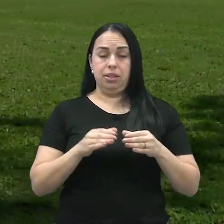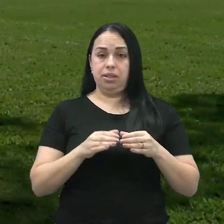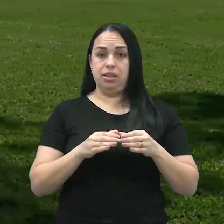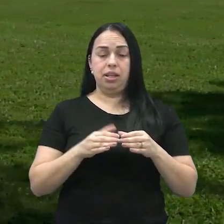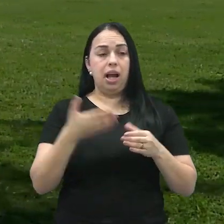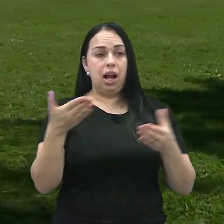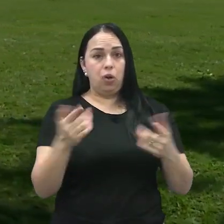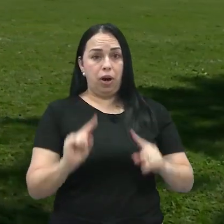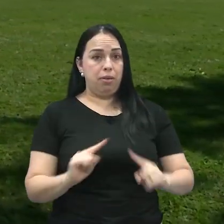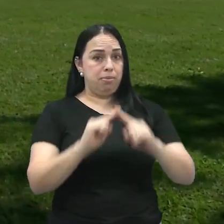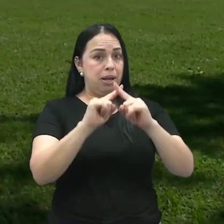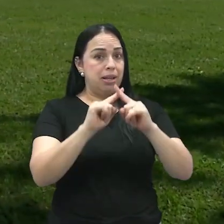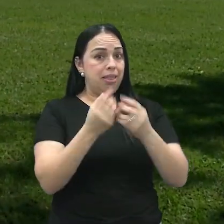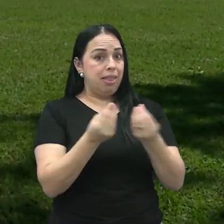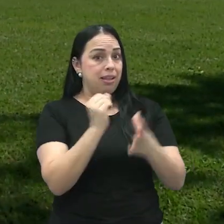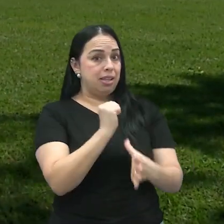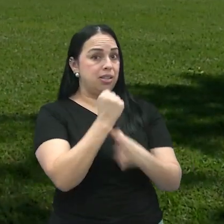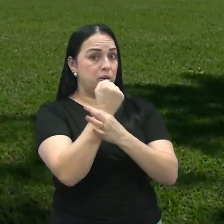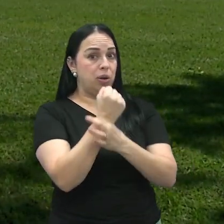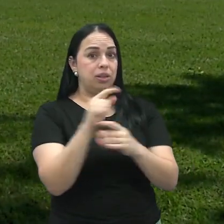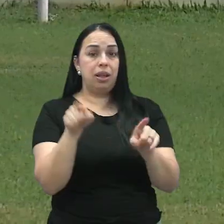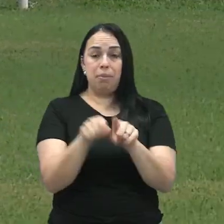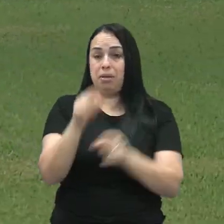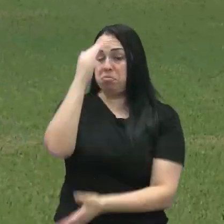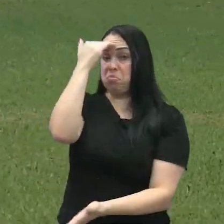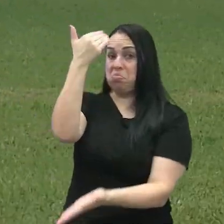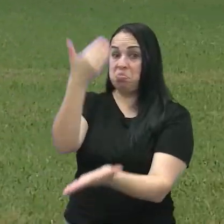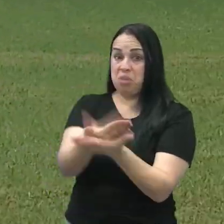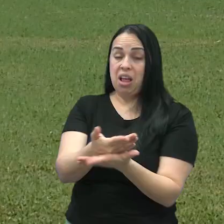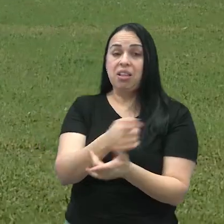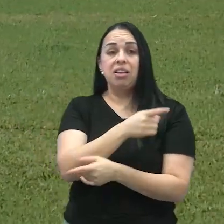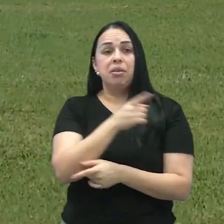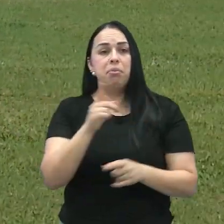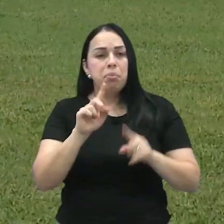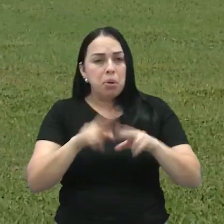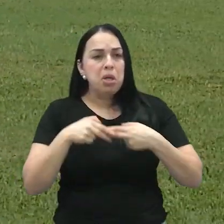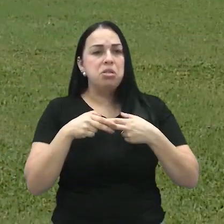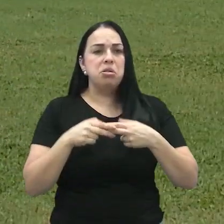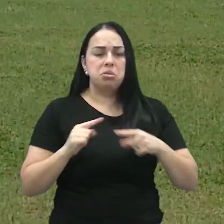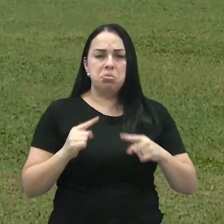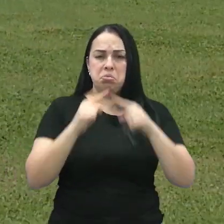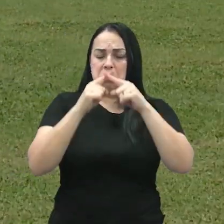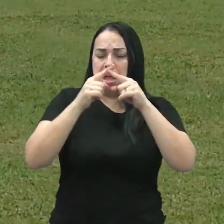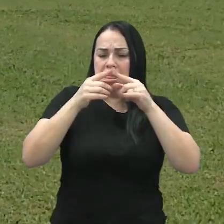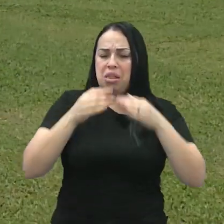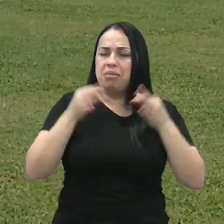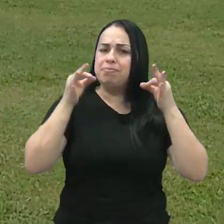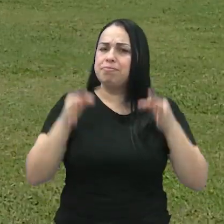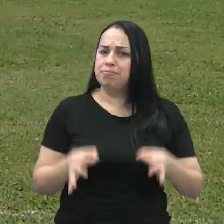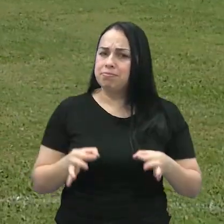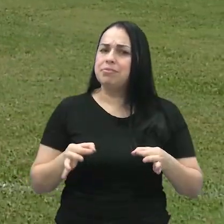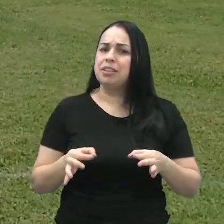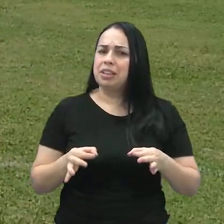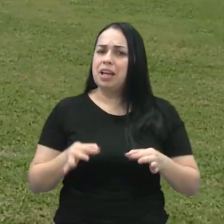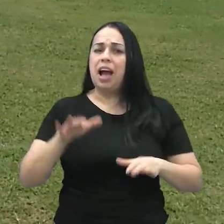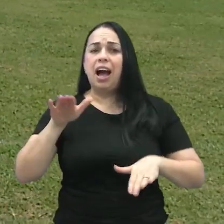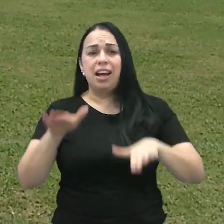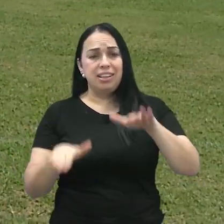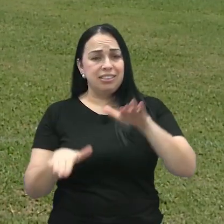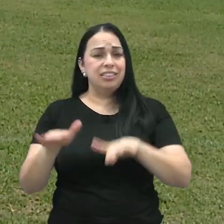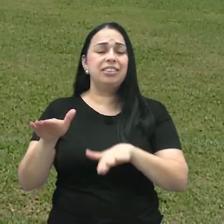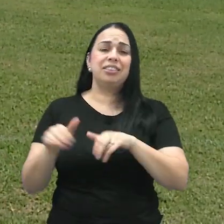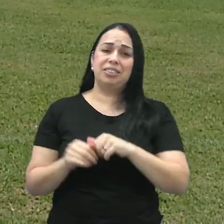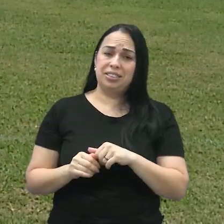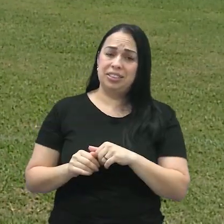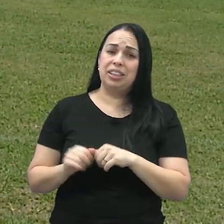as competições mais seguras e confiáveis. Assim, teremos resultados mais justos nas decisões, que algumas vezes